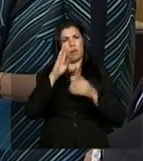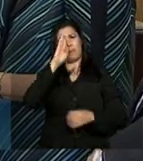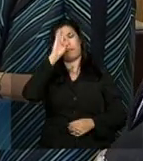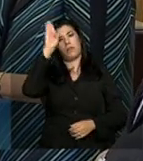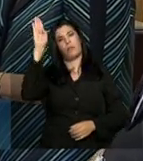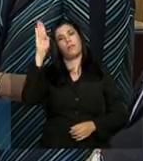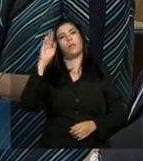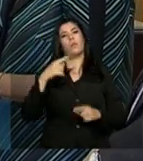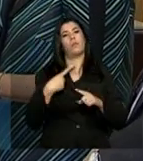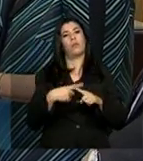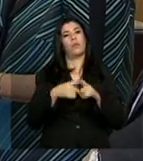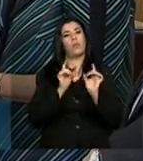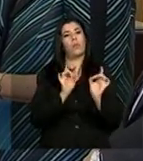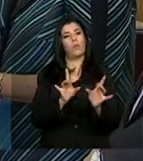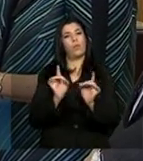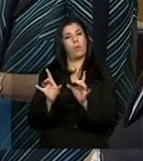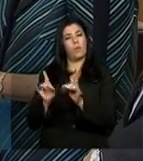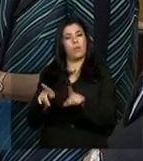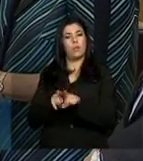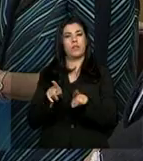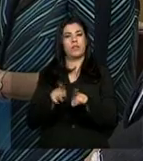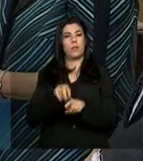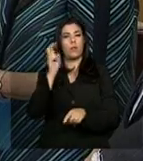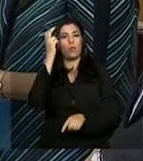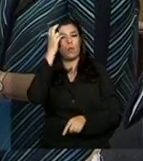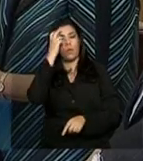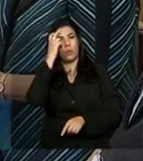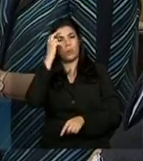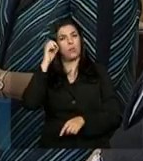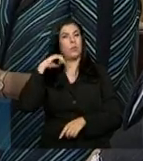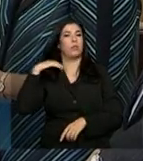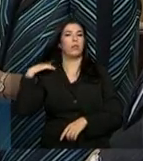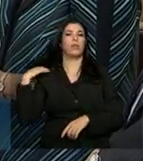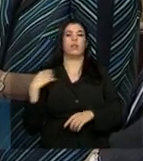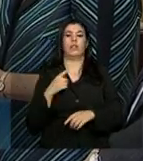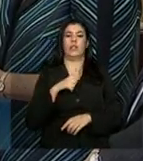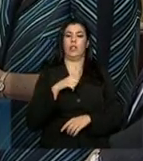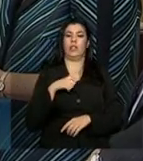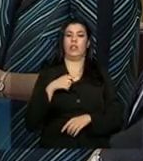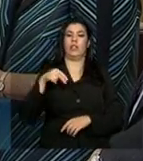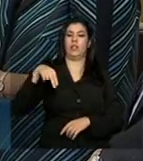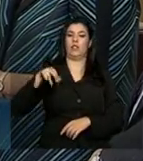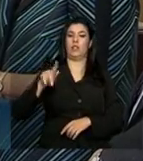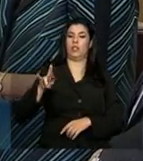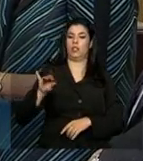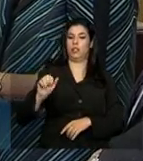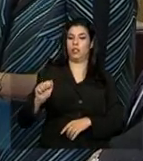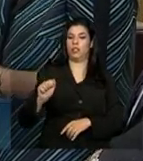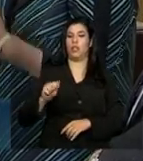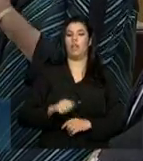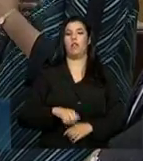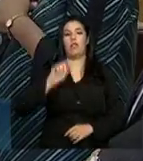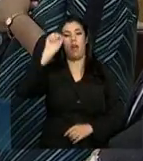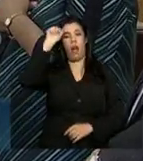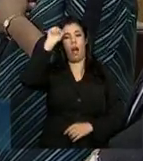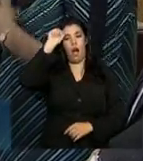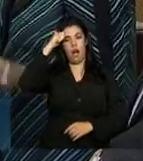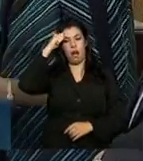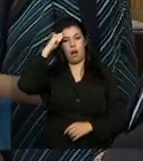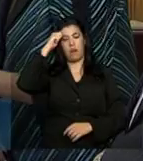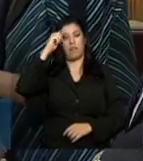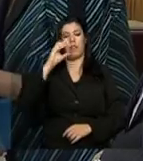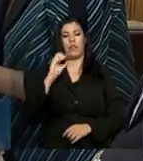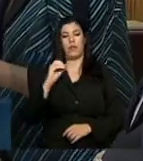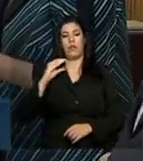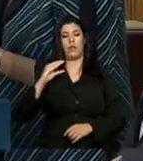áreas de comércio e cultura. A Nigéria, que está localizada na África Ocidental, é um país que possui rico, é um